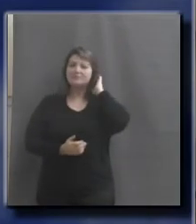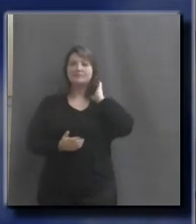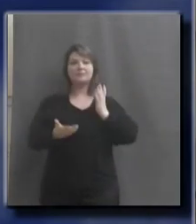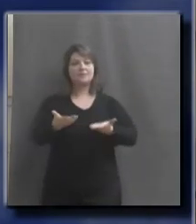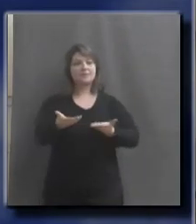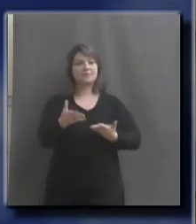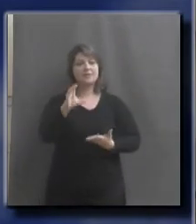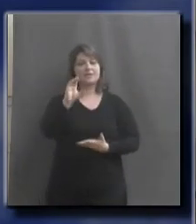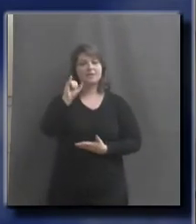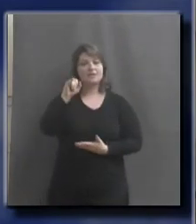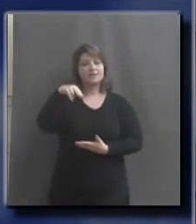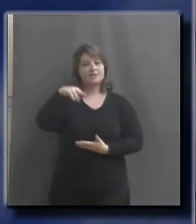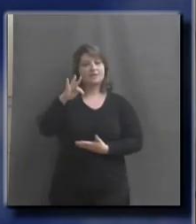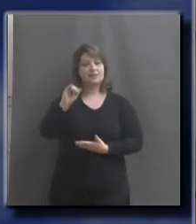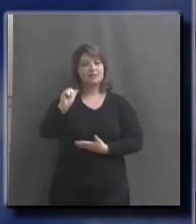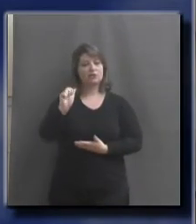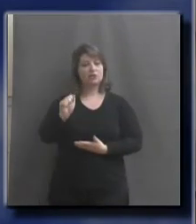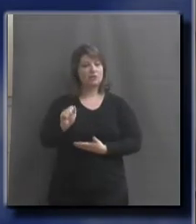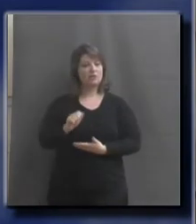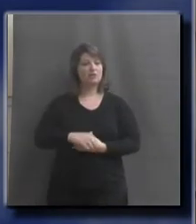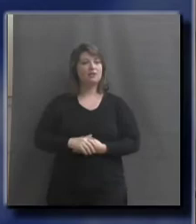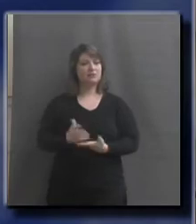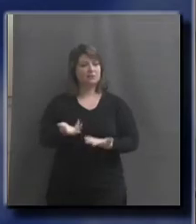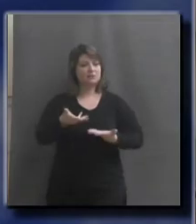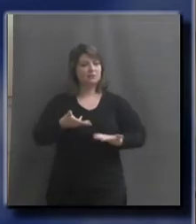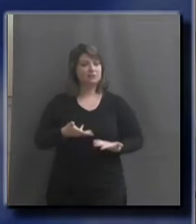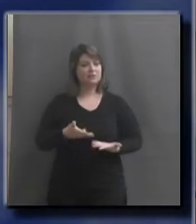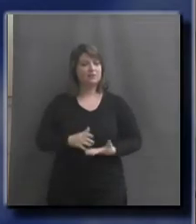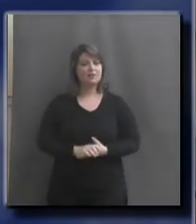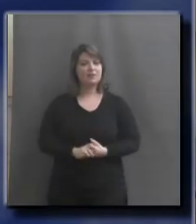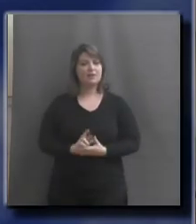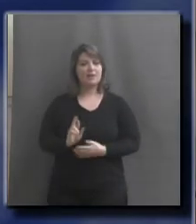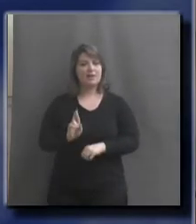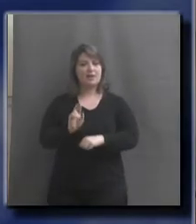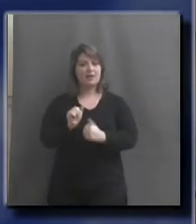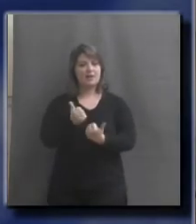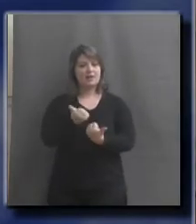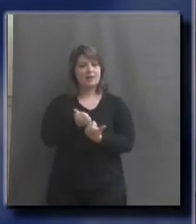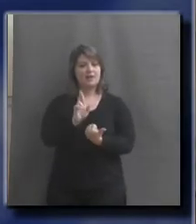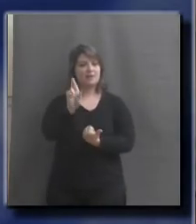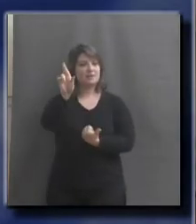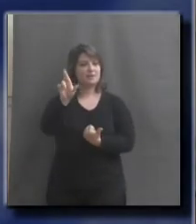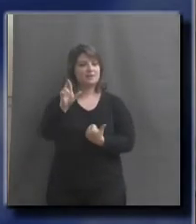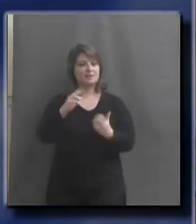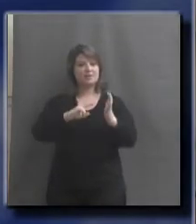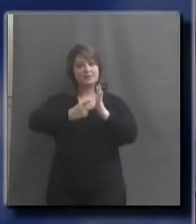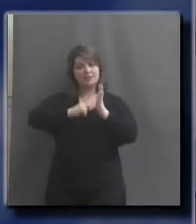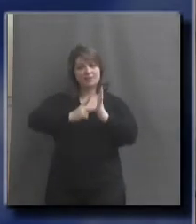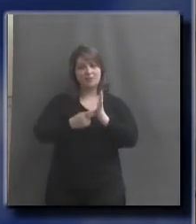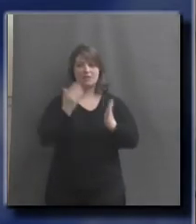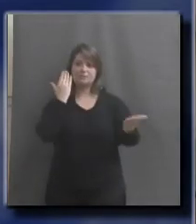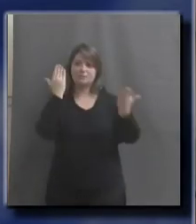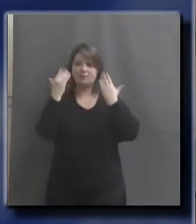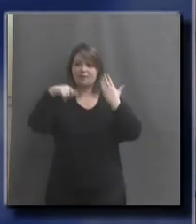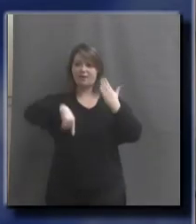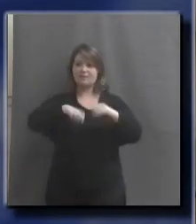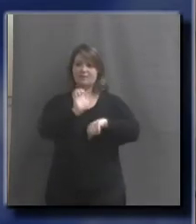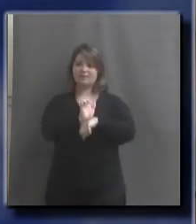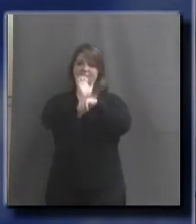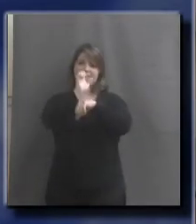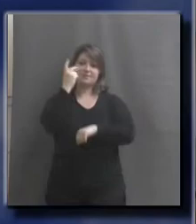E a Cíntia Vilas Boas, que é representante do Sindicato das Psicólogas do Estado de São